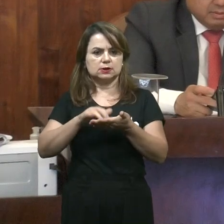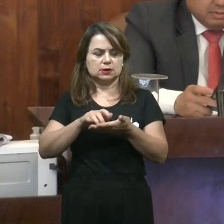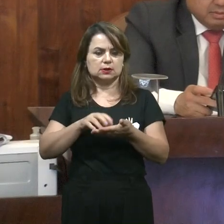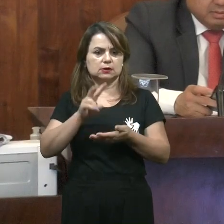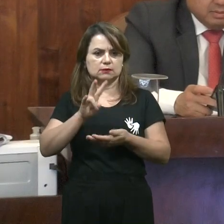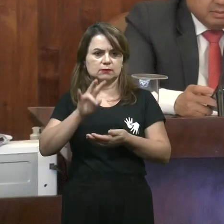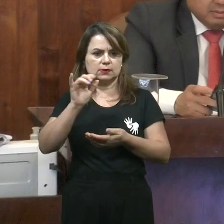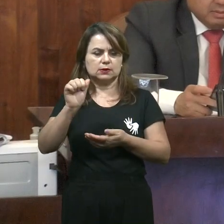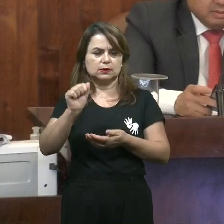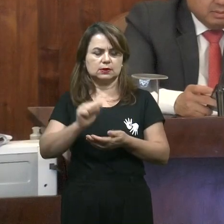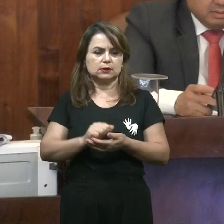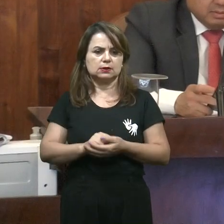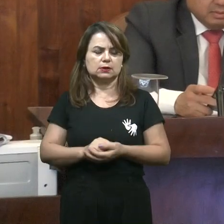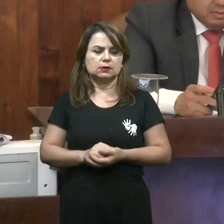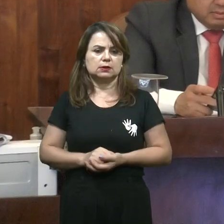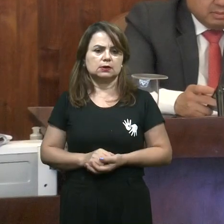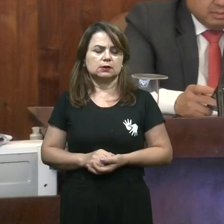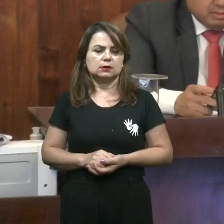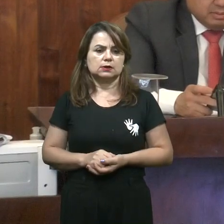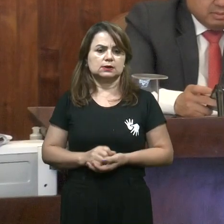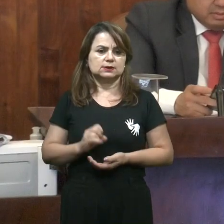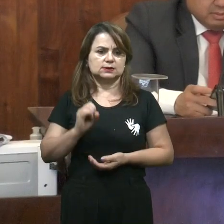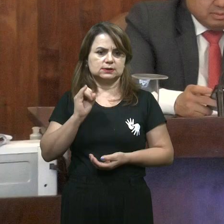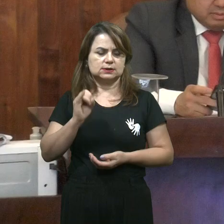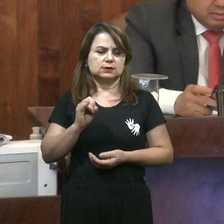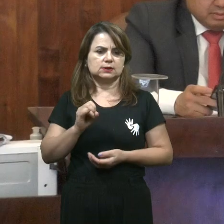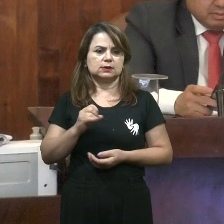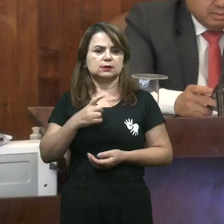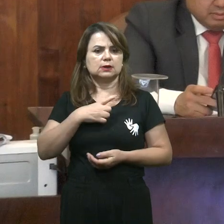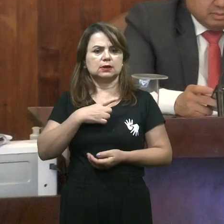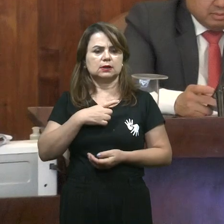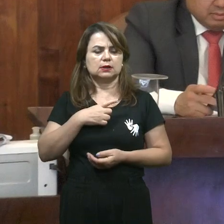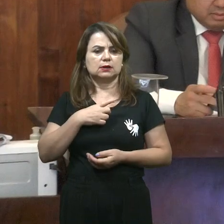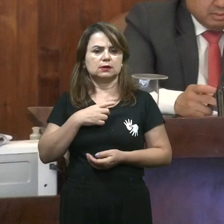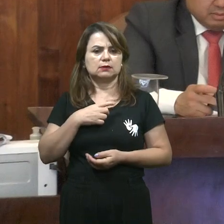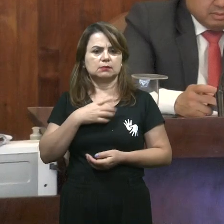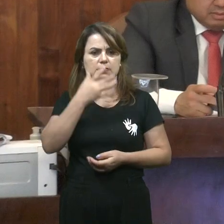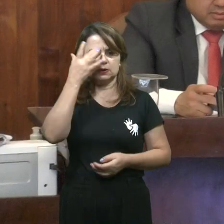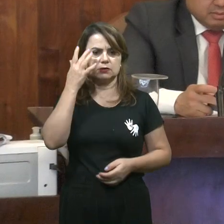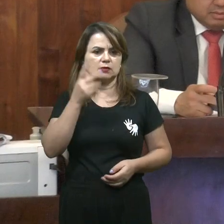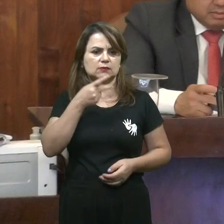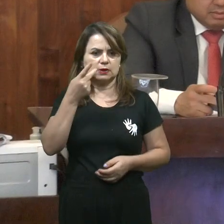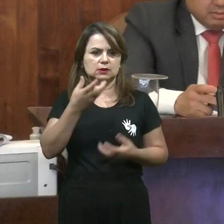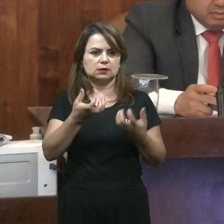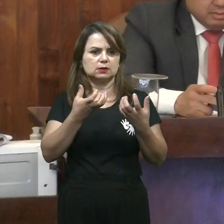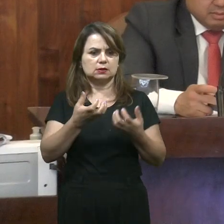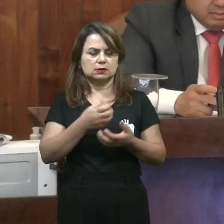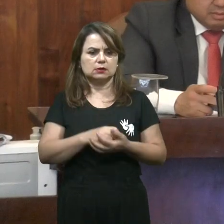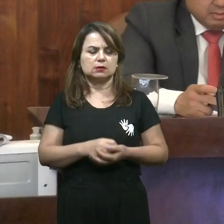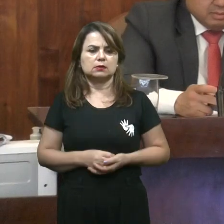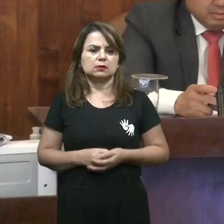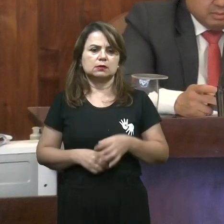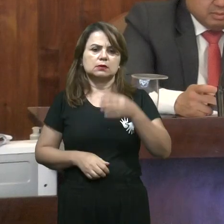Vânia Ramos, se há interessados em falar em explicações pessoais.